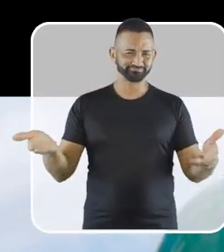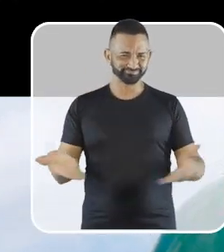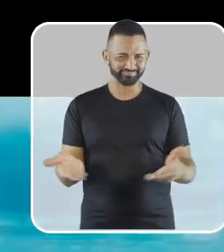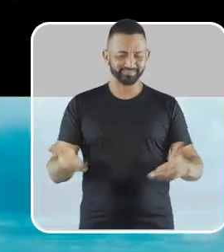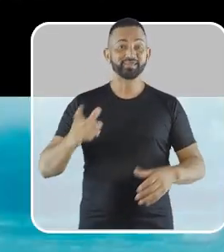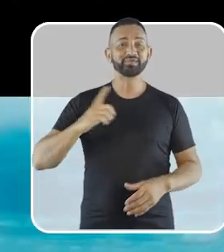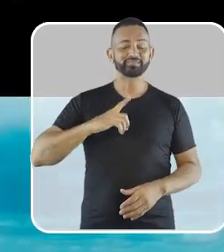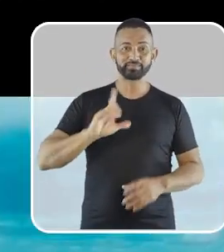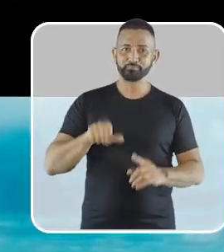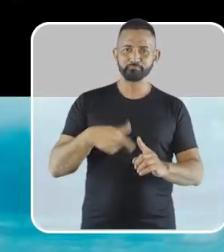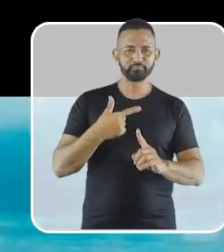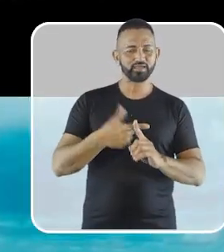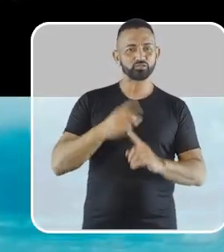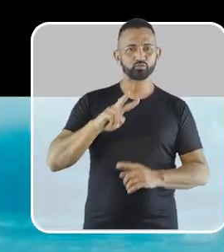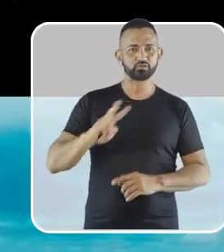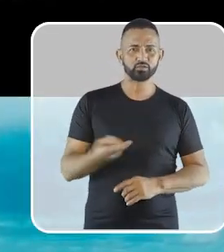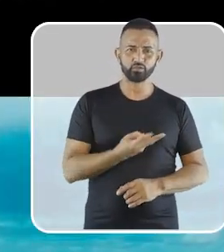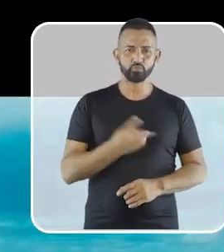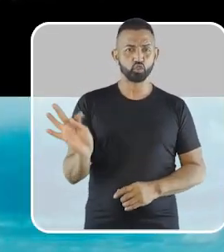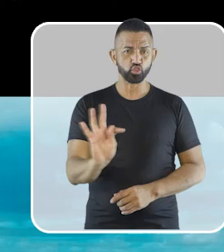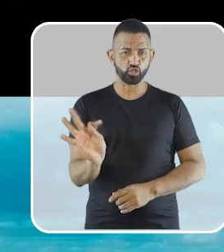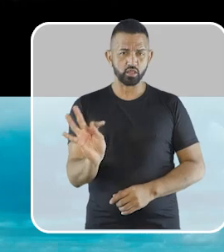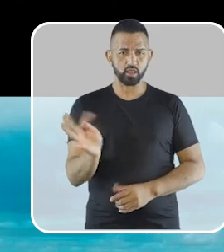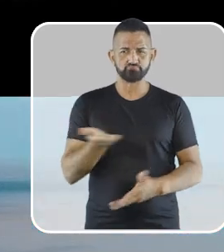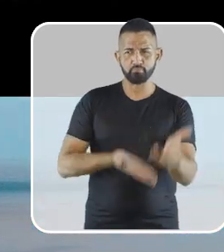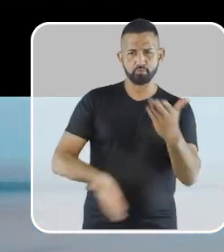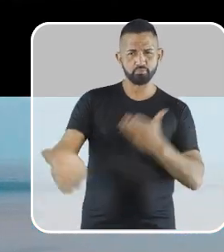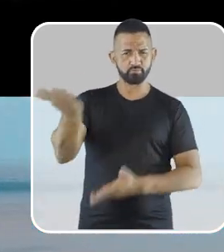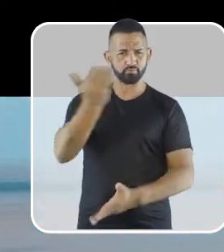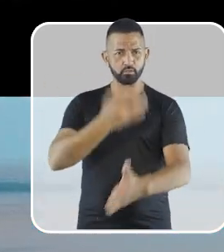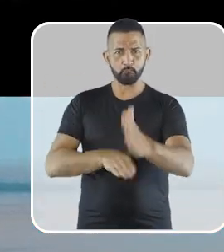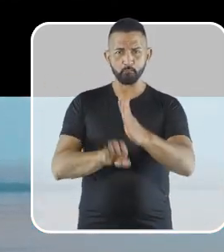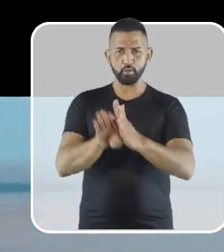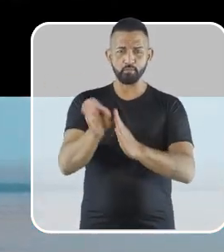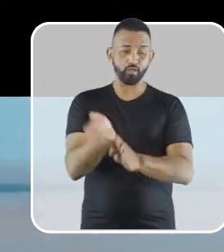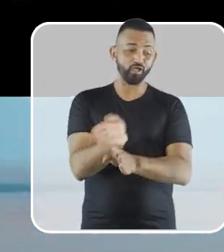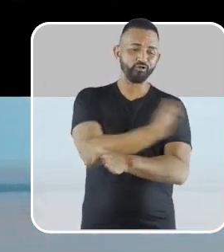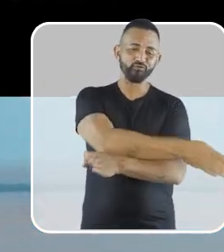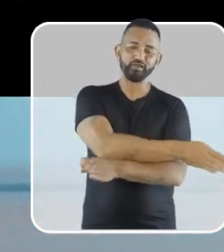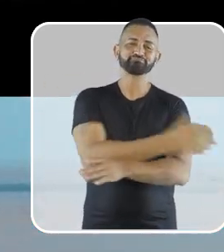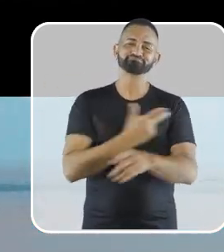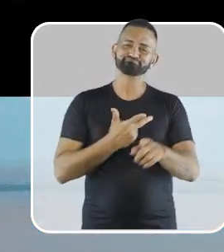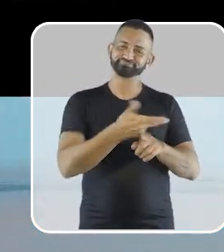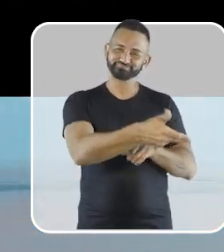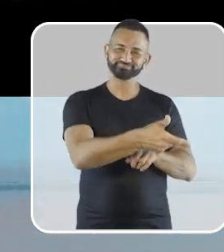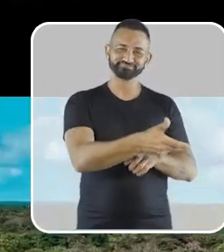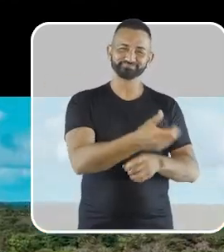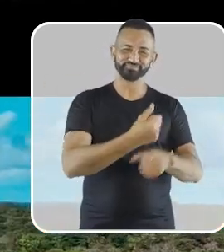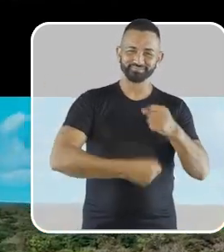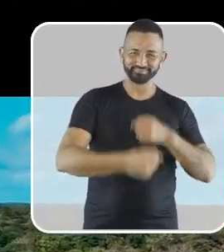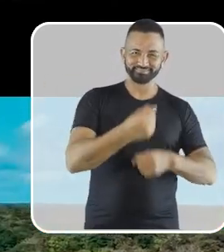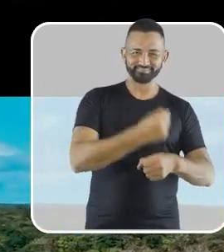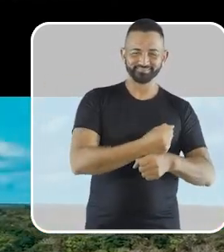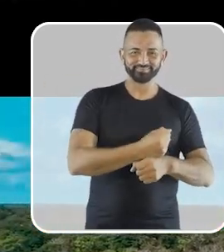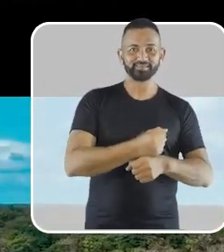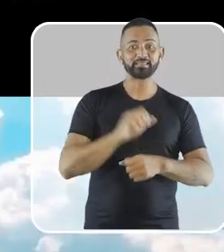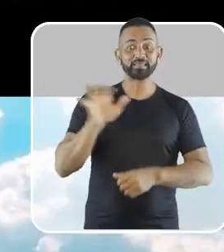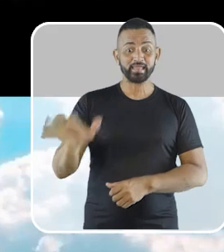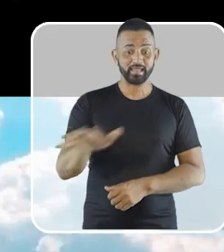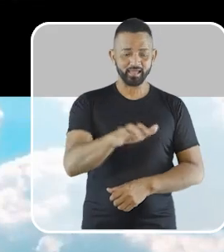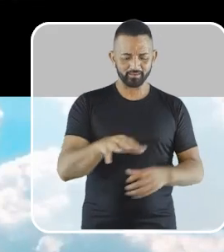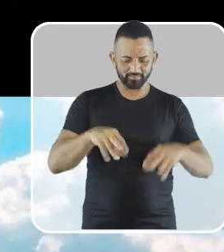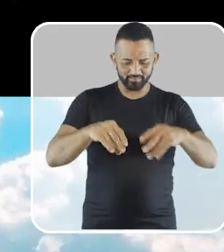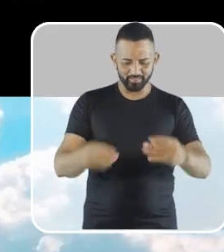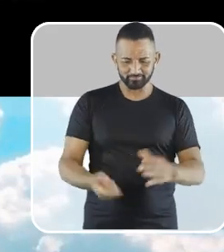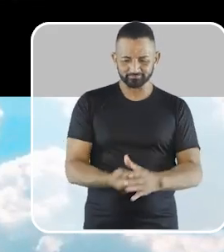tempos. Foram mais de 2 mil toneladas movimentadas, superando o recorde do ano anterior. Com vastas áreas